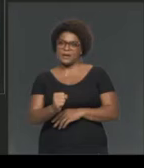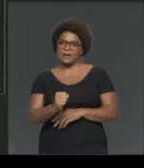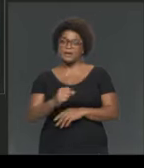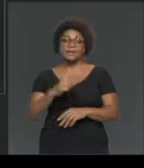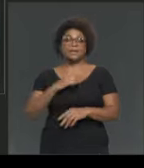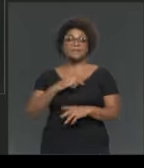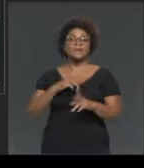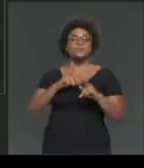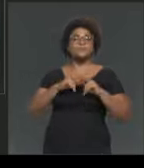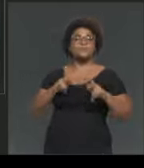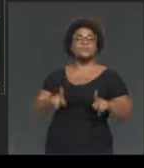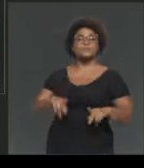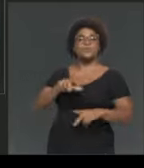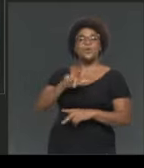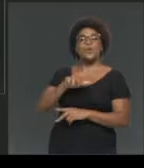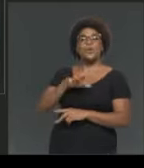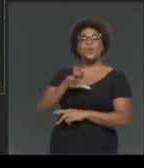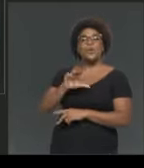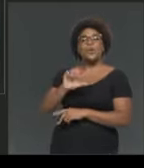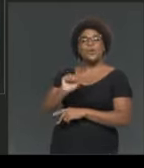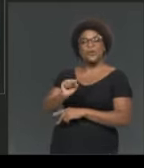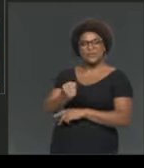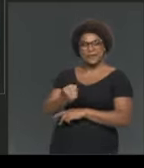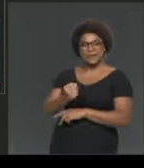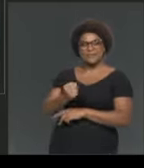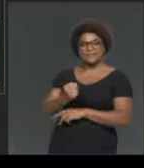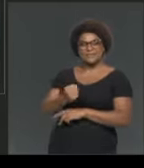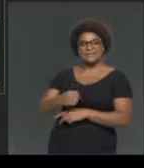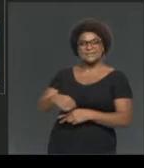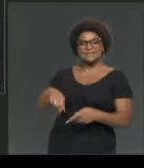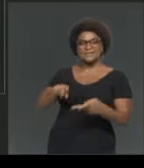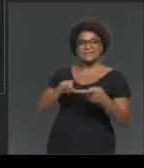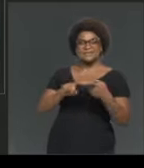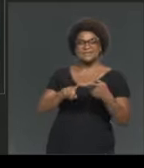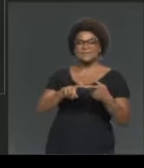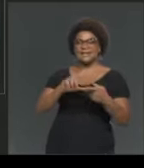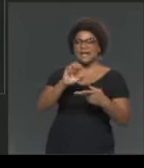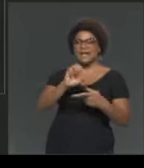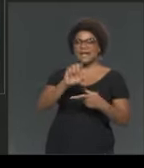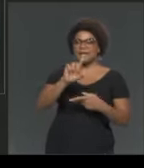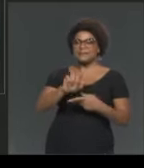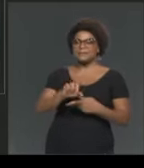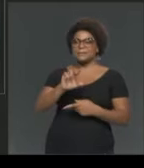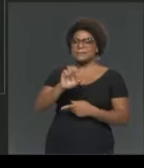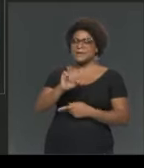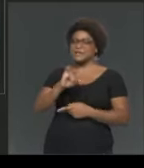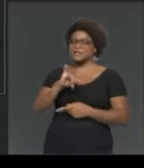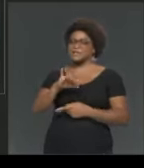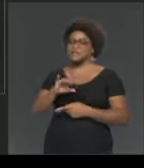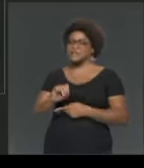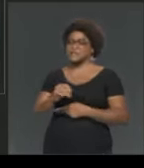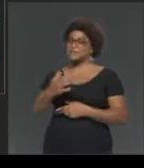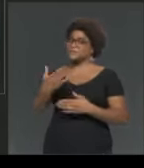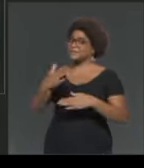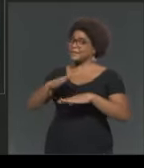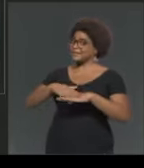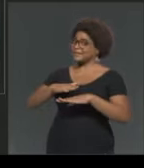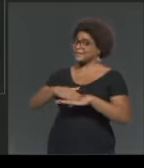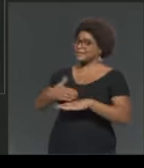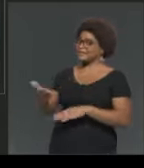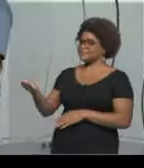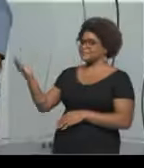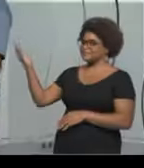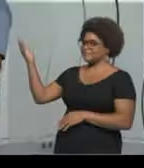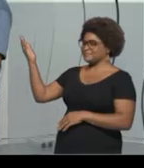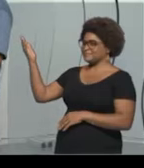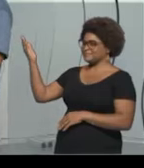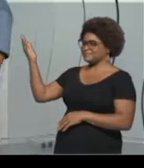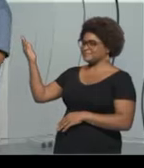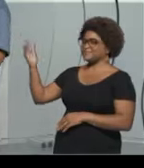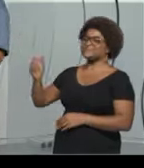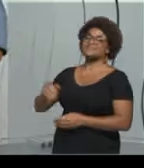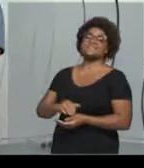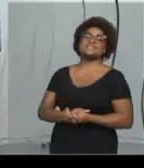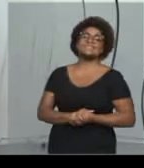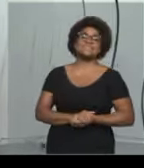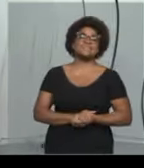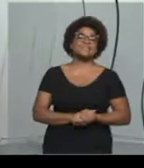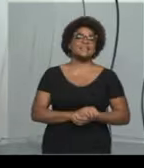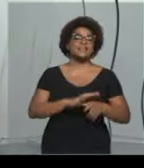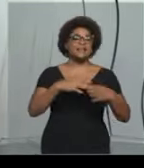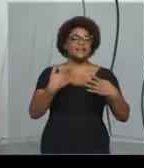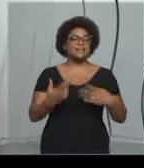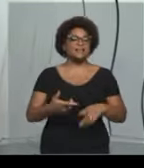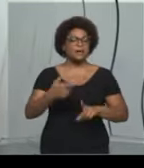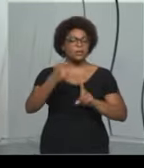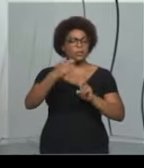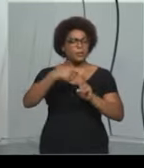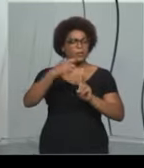Lucas Calazans, temos o professor Expedito Pires e eu, Alex Duarte. Então, ao longo do bimestre, nós